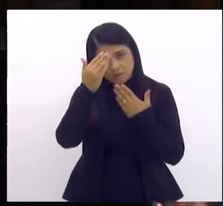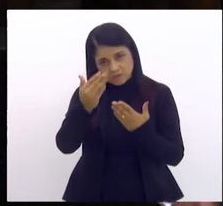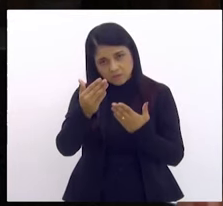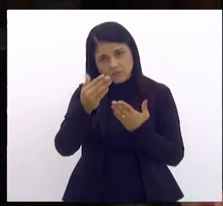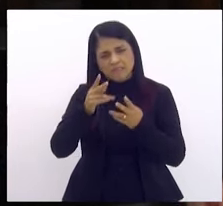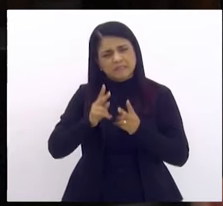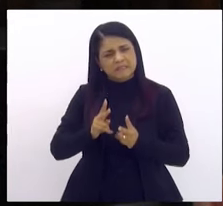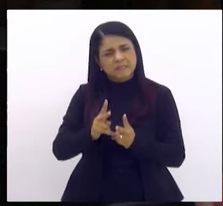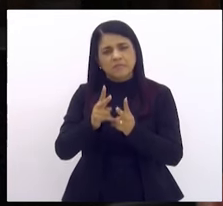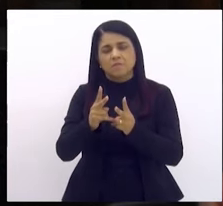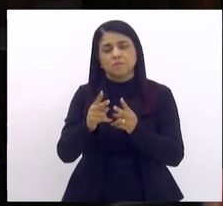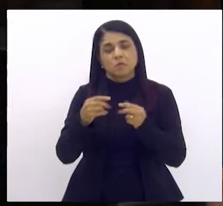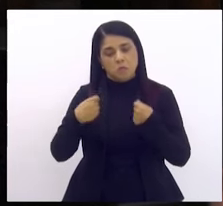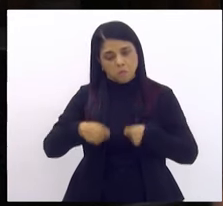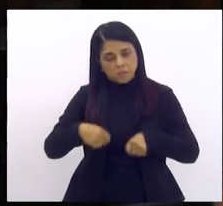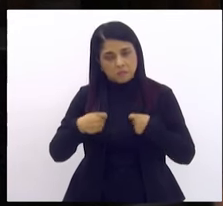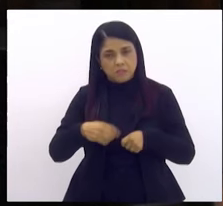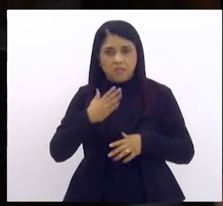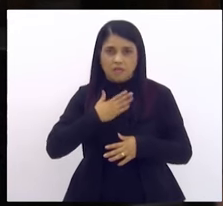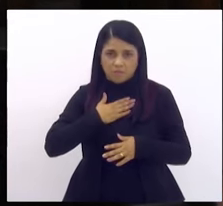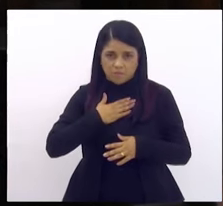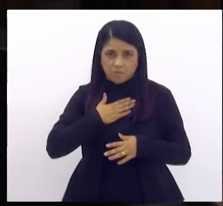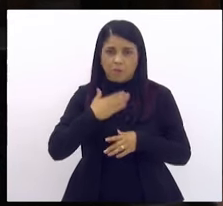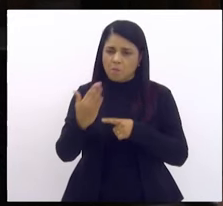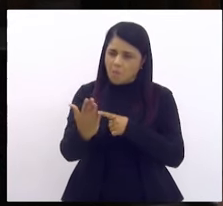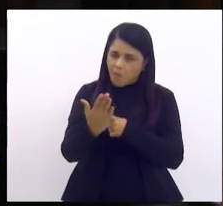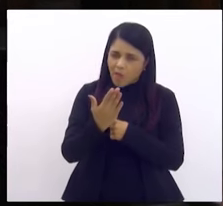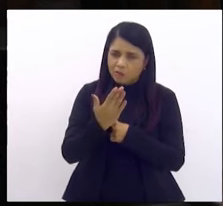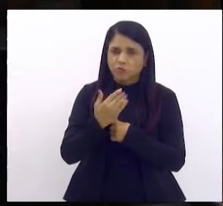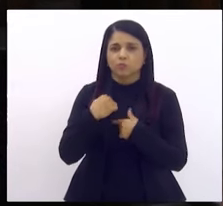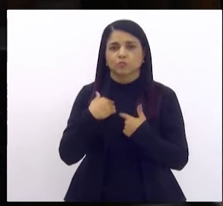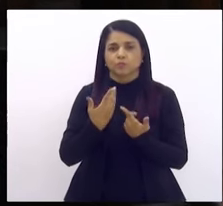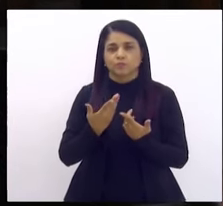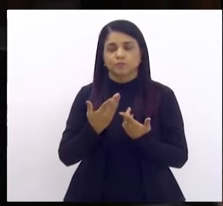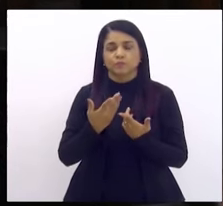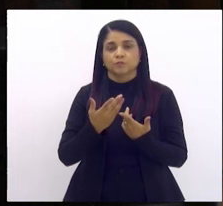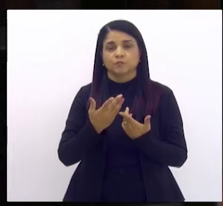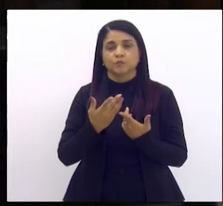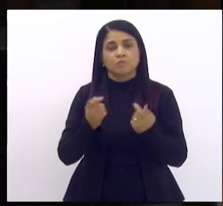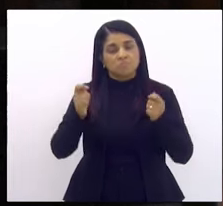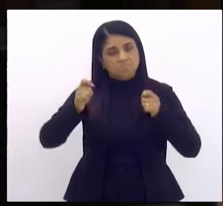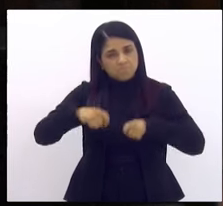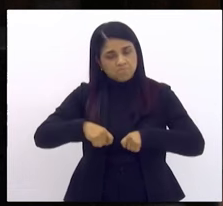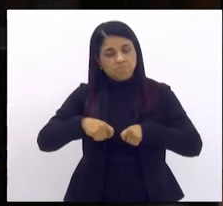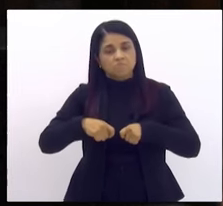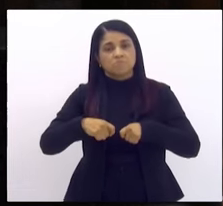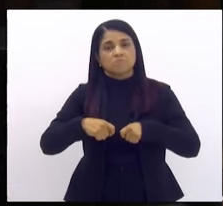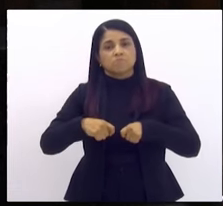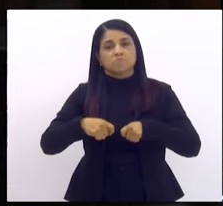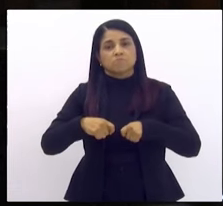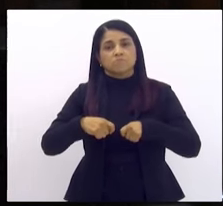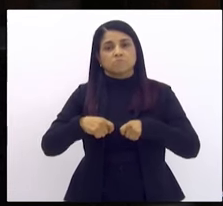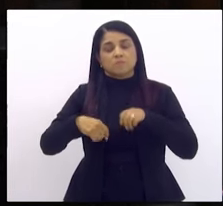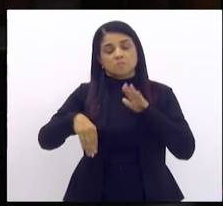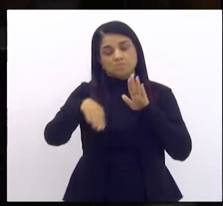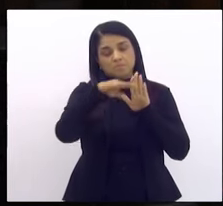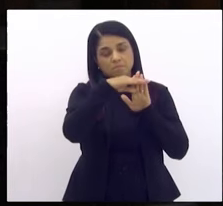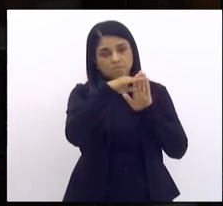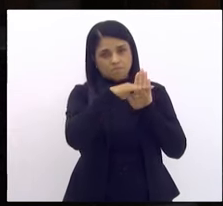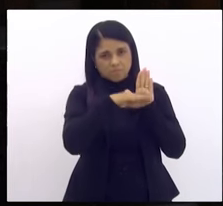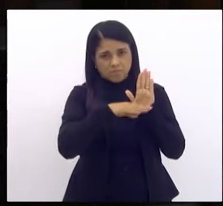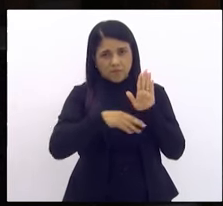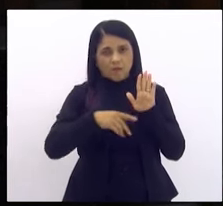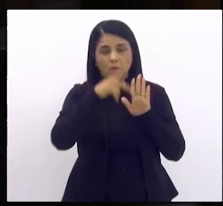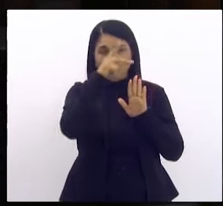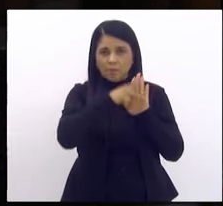sempre que eu precisei, sempre nos atendeu, para que possa nos ajudar e pautar esse